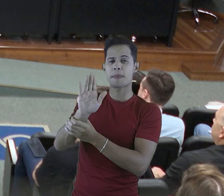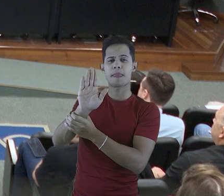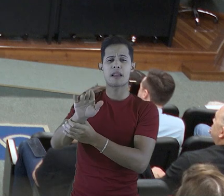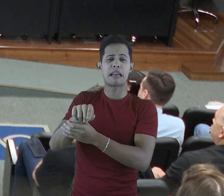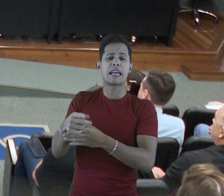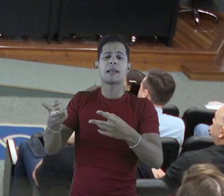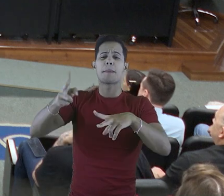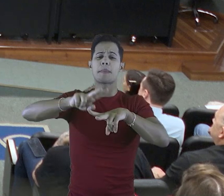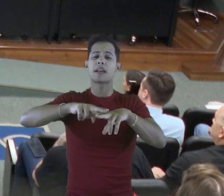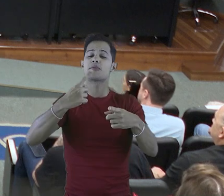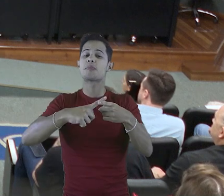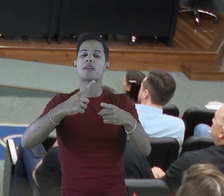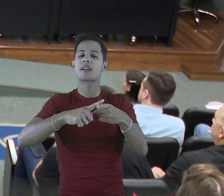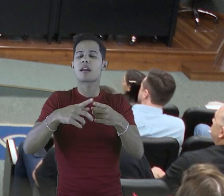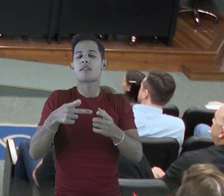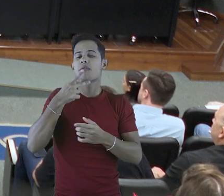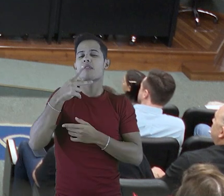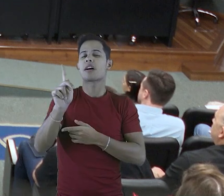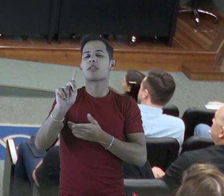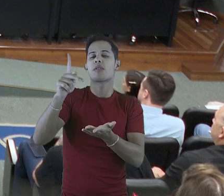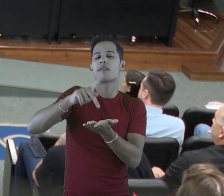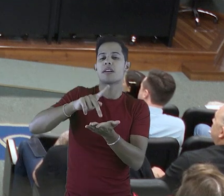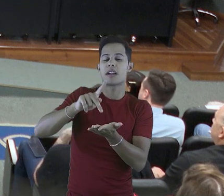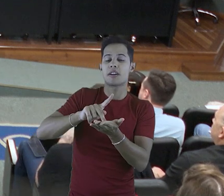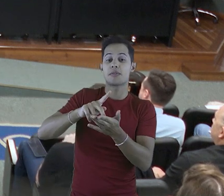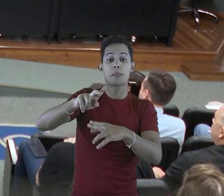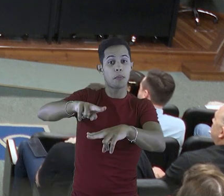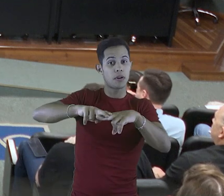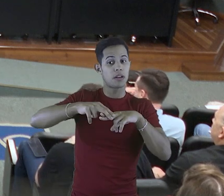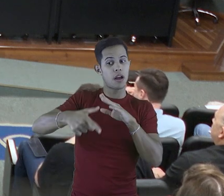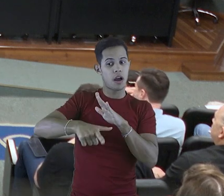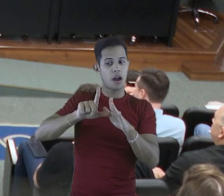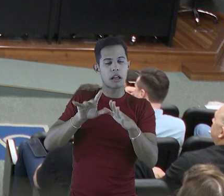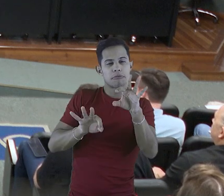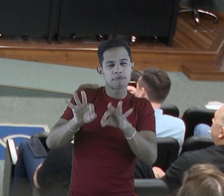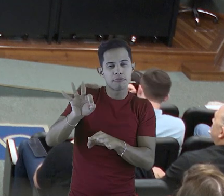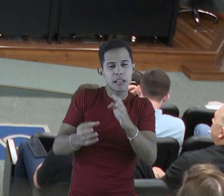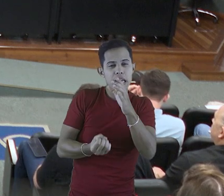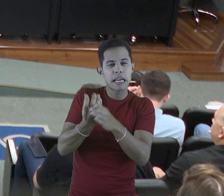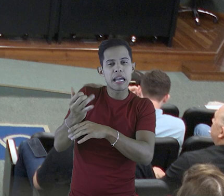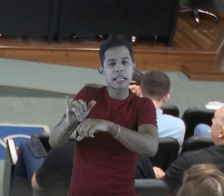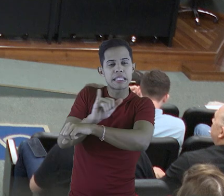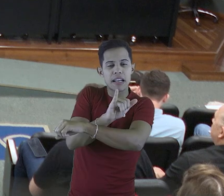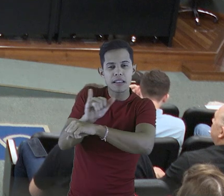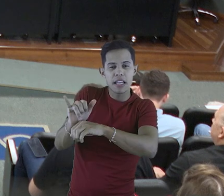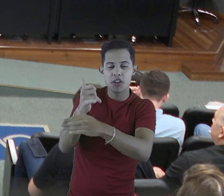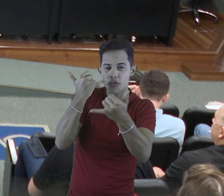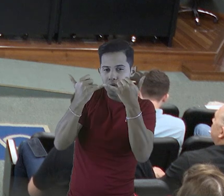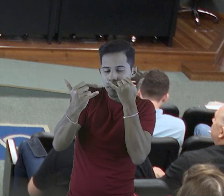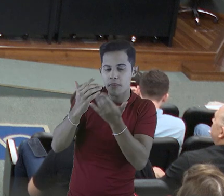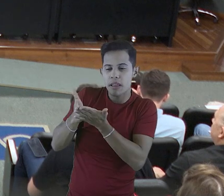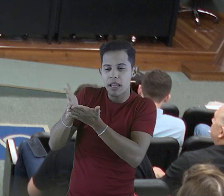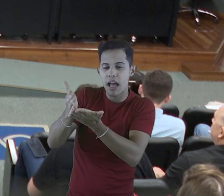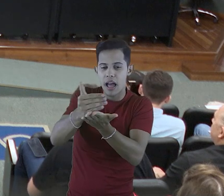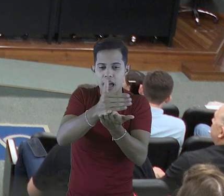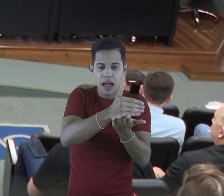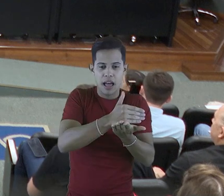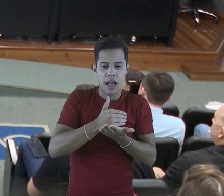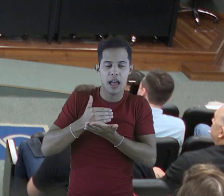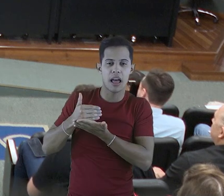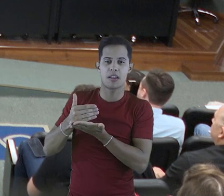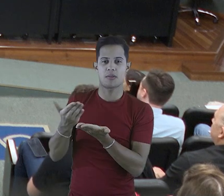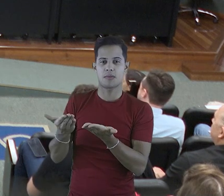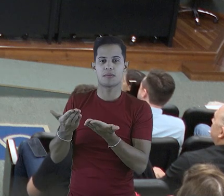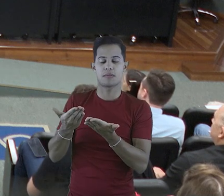fez, só que ele está sendo preso por omissão. Então, ele ia criar mecanismos de compliance, de proteção de dados, de segurança da